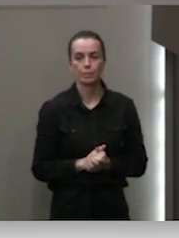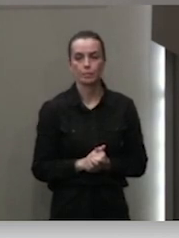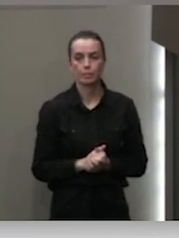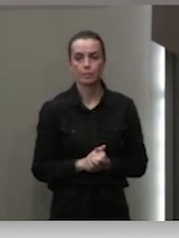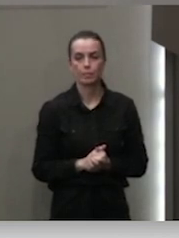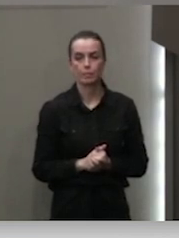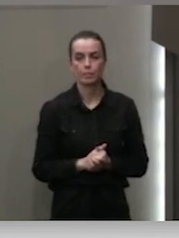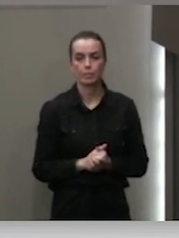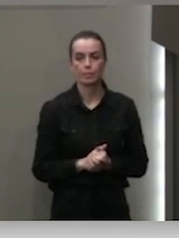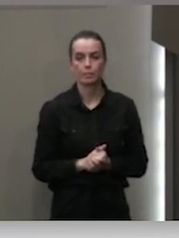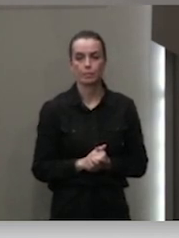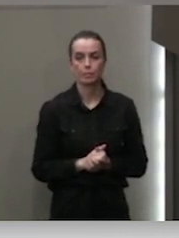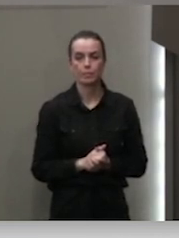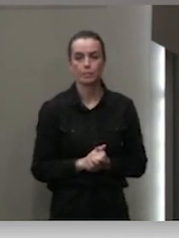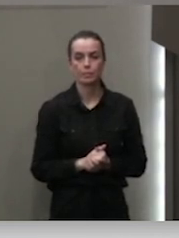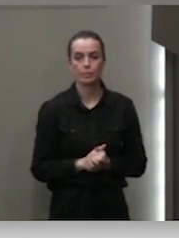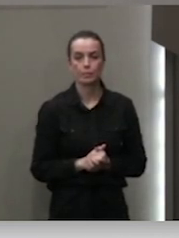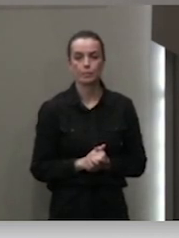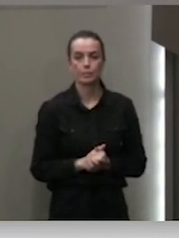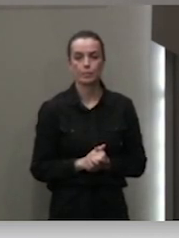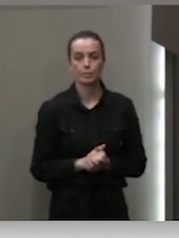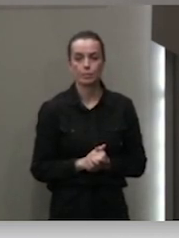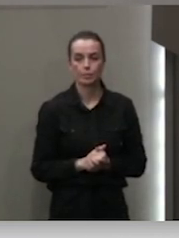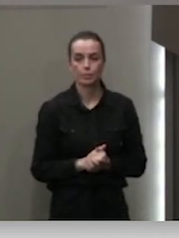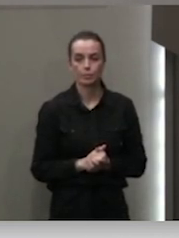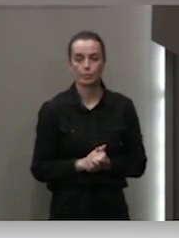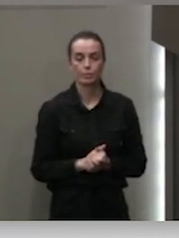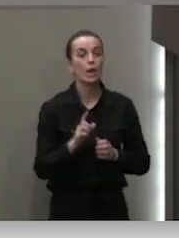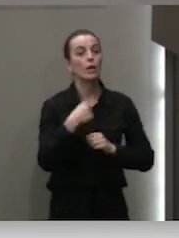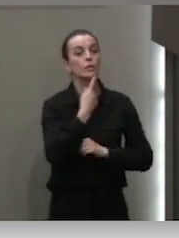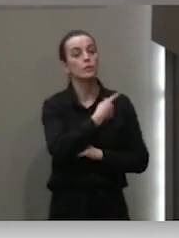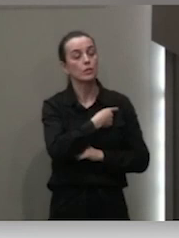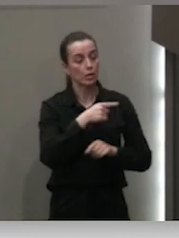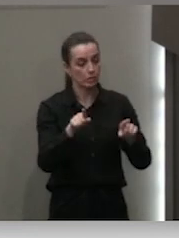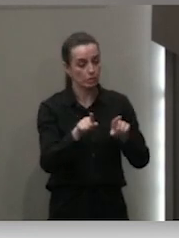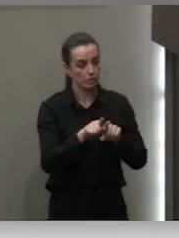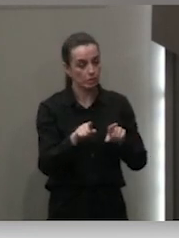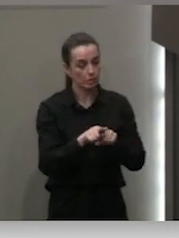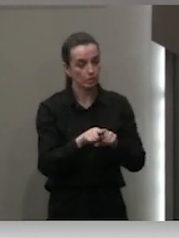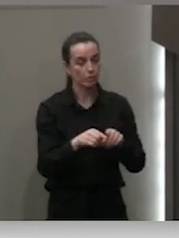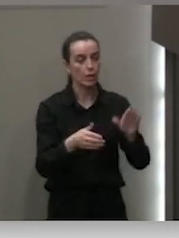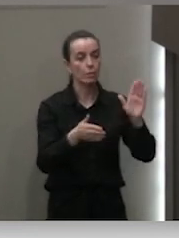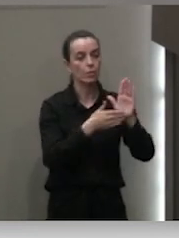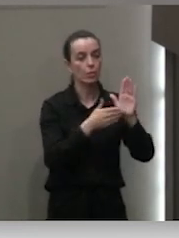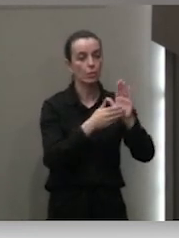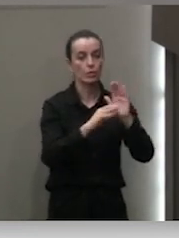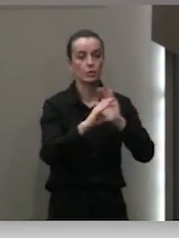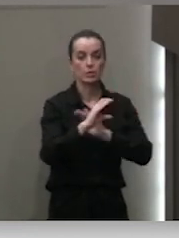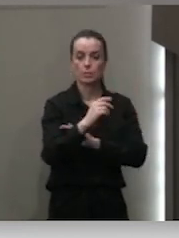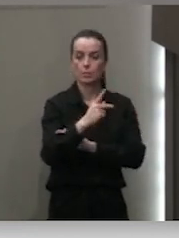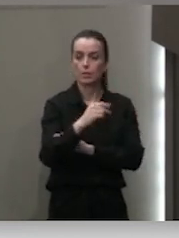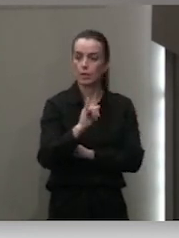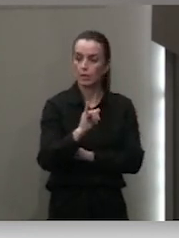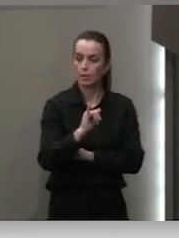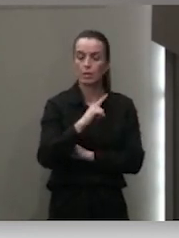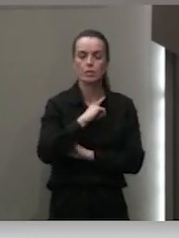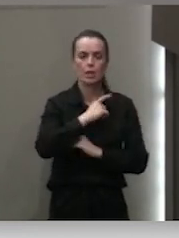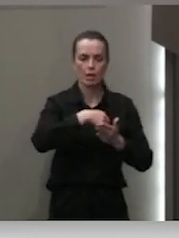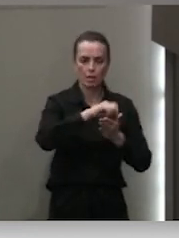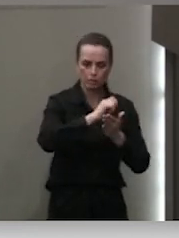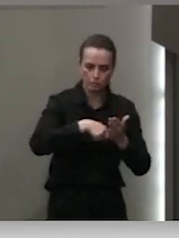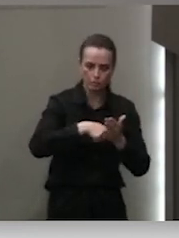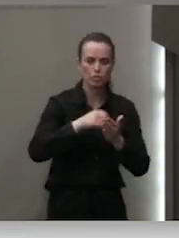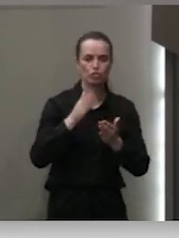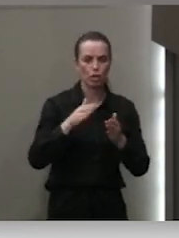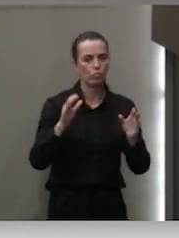favor por fim Nós propusemos também uma CPI e que tem as assinaturas necessárias